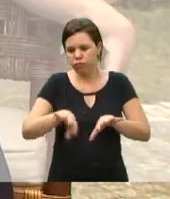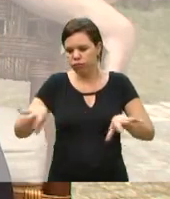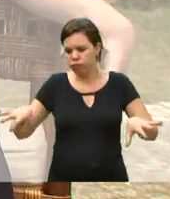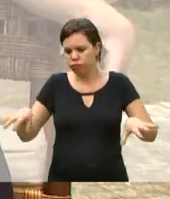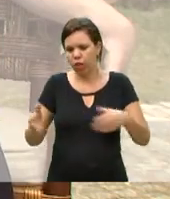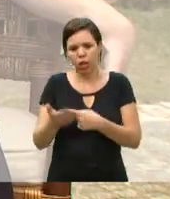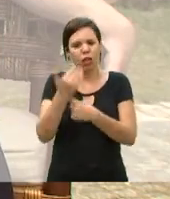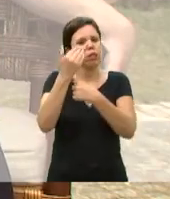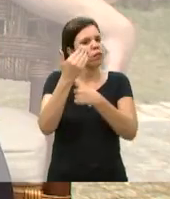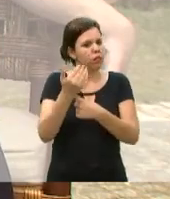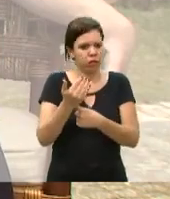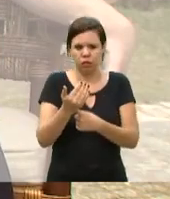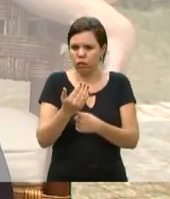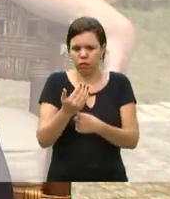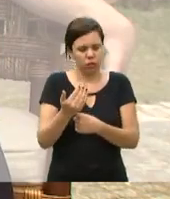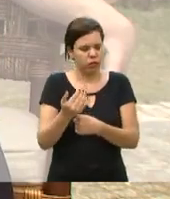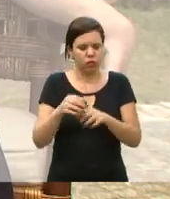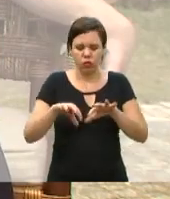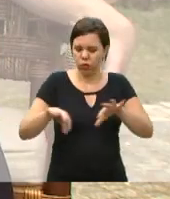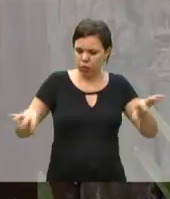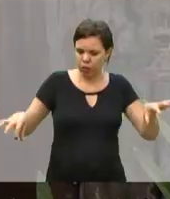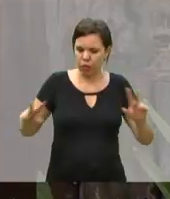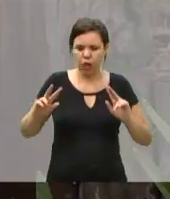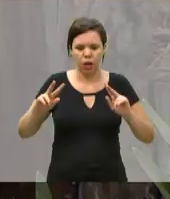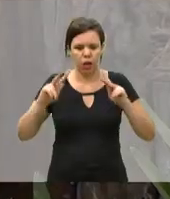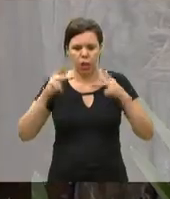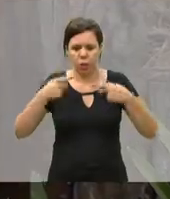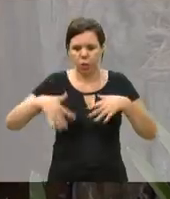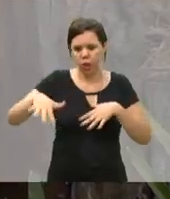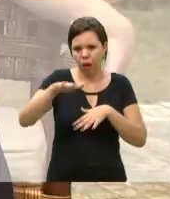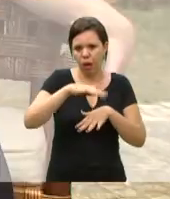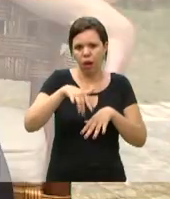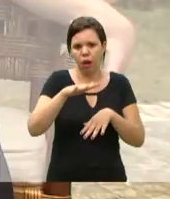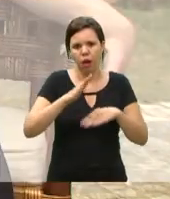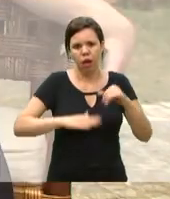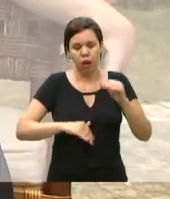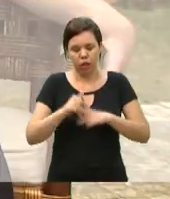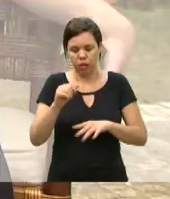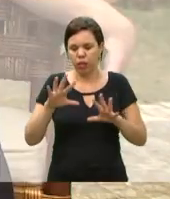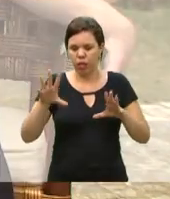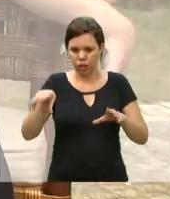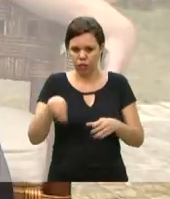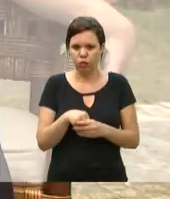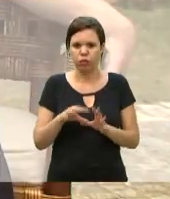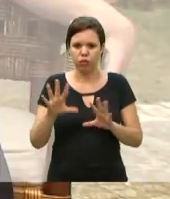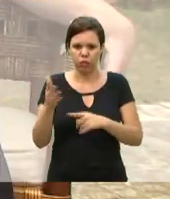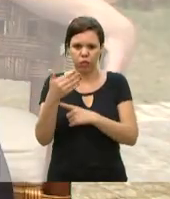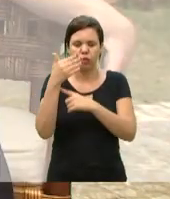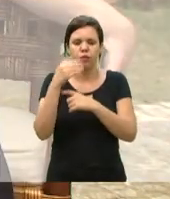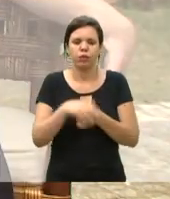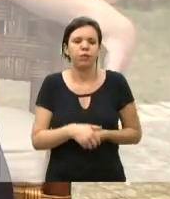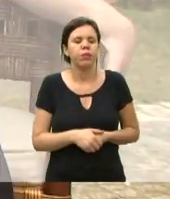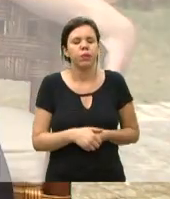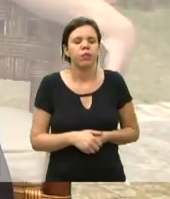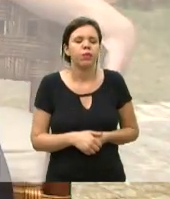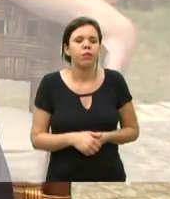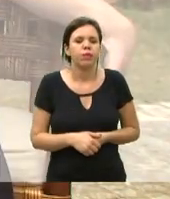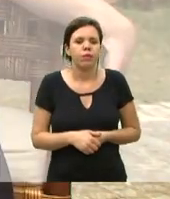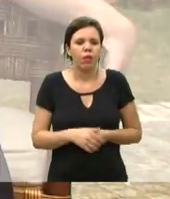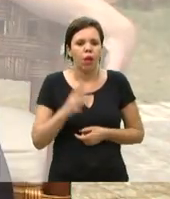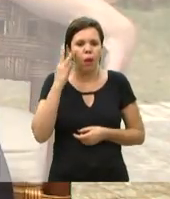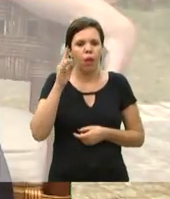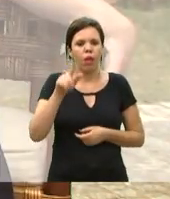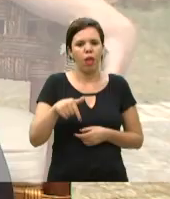da tecnologia ou à área de humanos. Da ou... arte, não, ela está em tudo. Não é? Eu acho que esse é